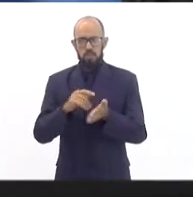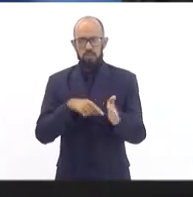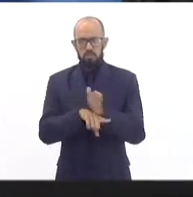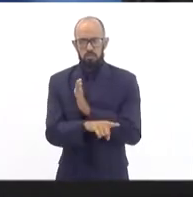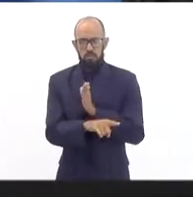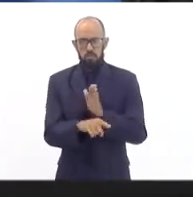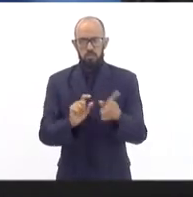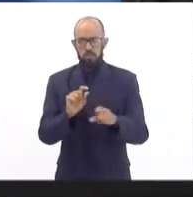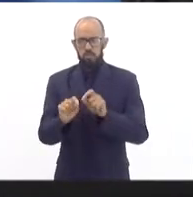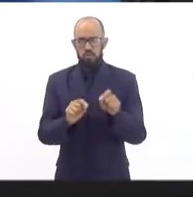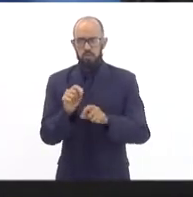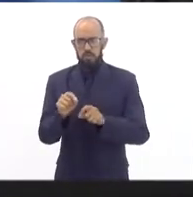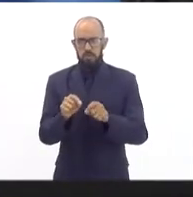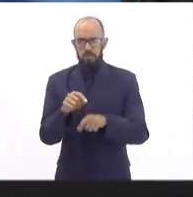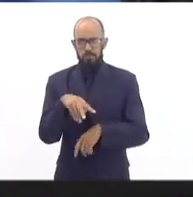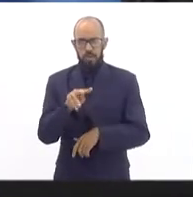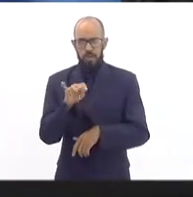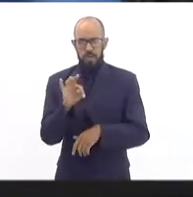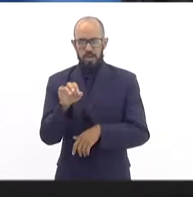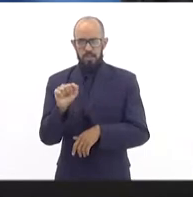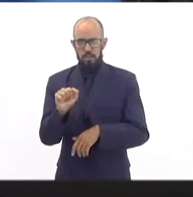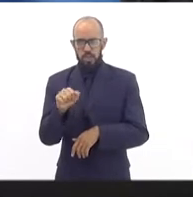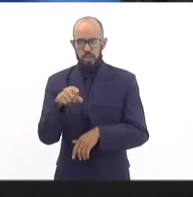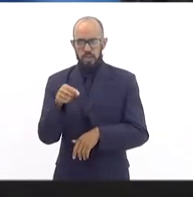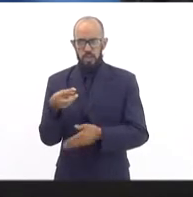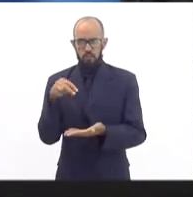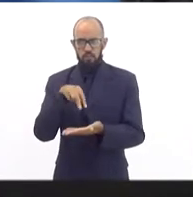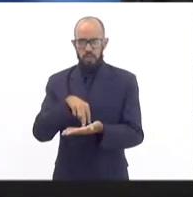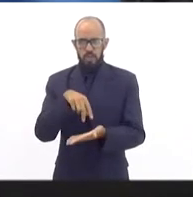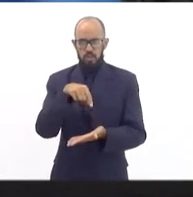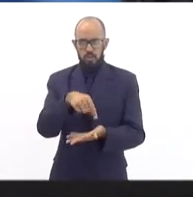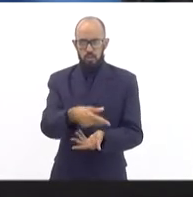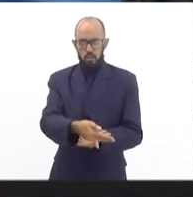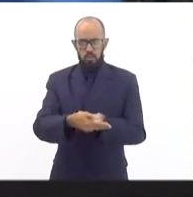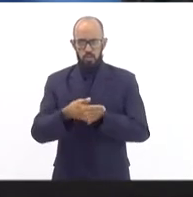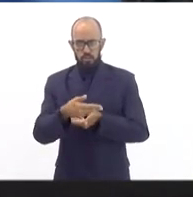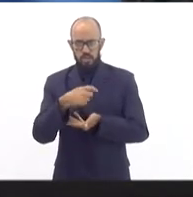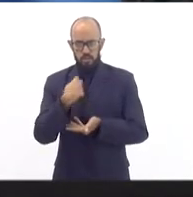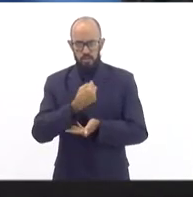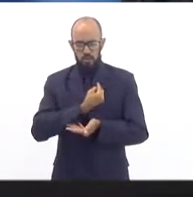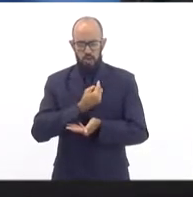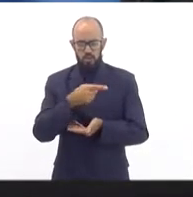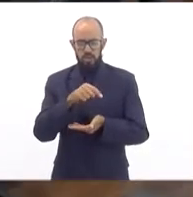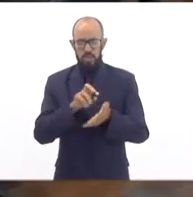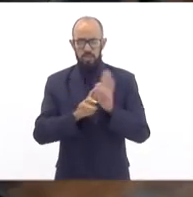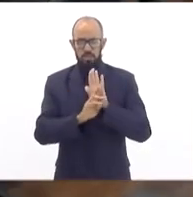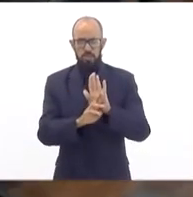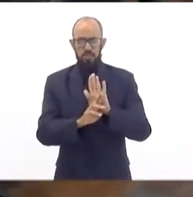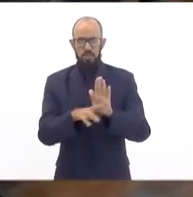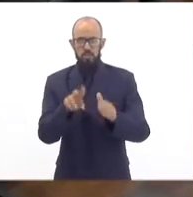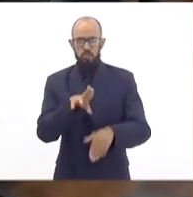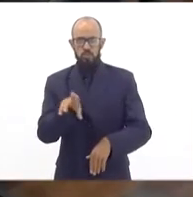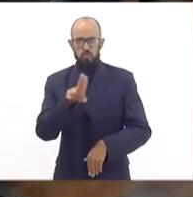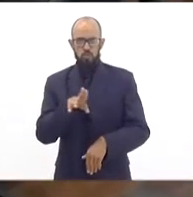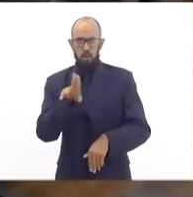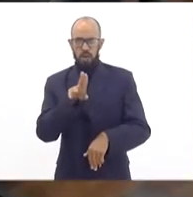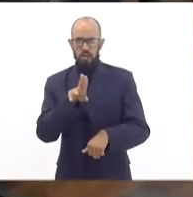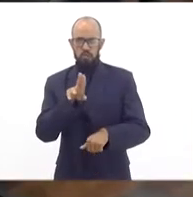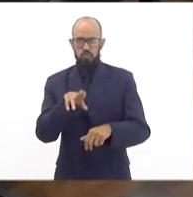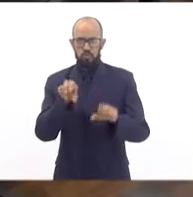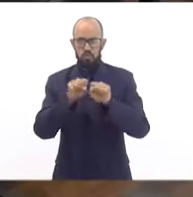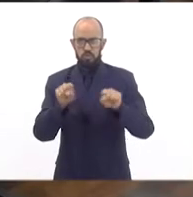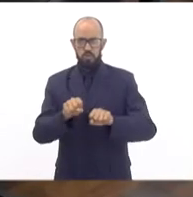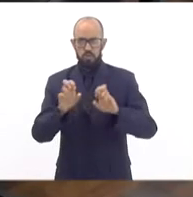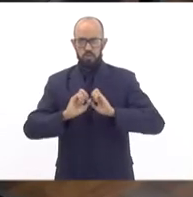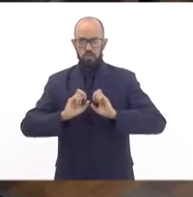como a Kátia, ela veio como convidada nossa e ela representa os usuários do sistema de trem, ela anda